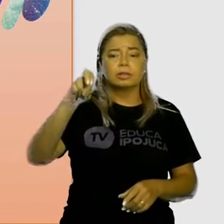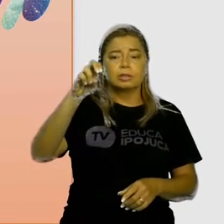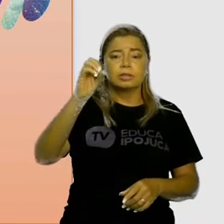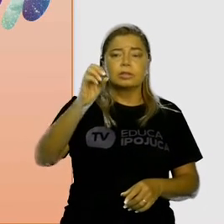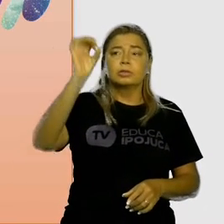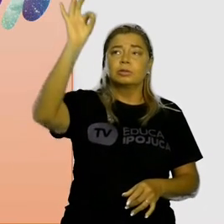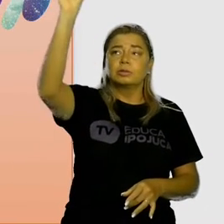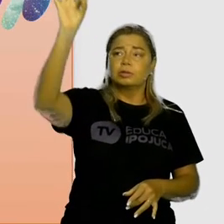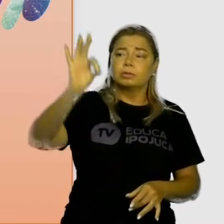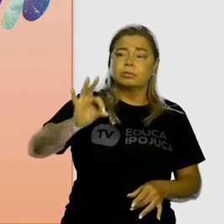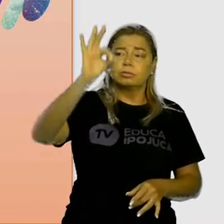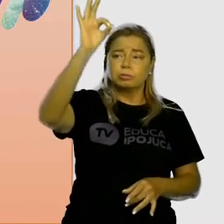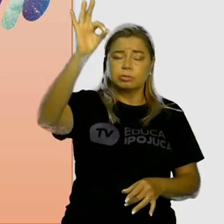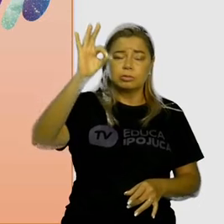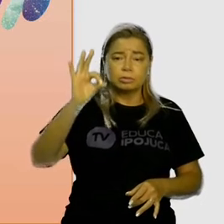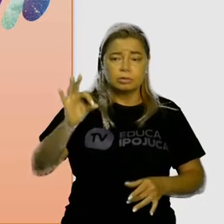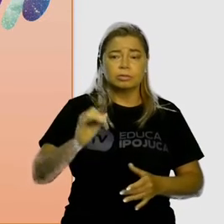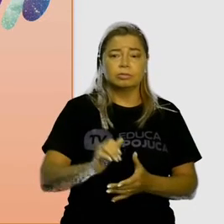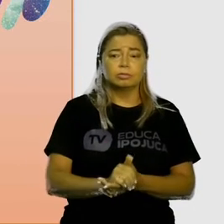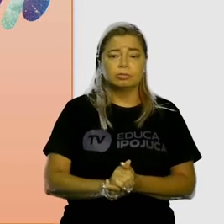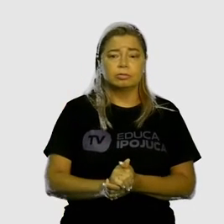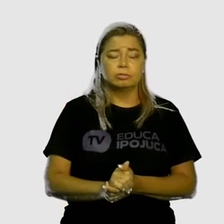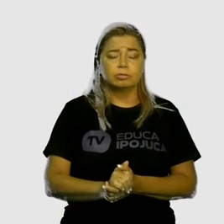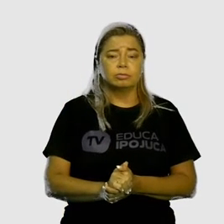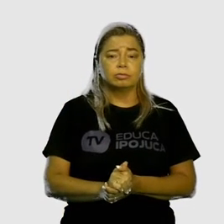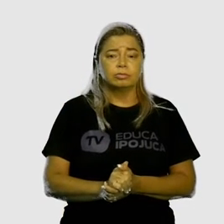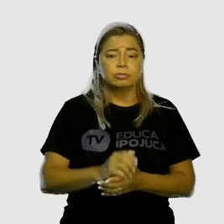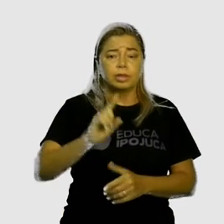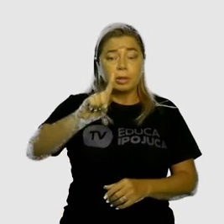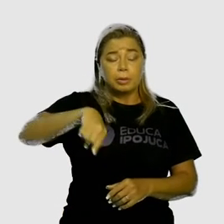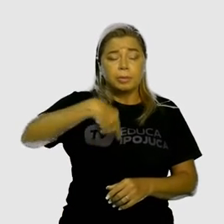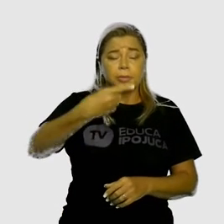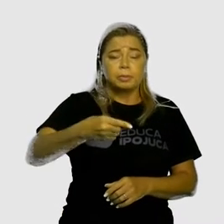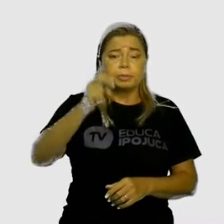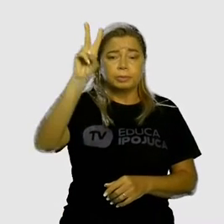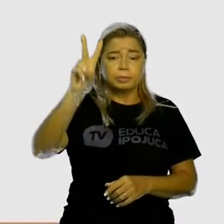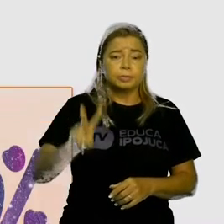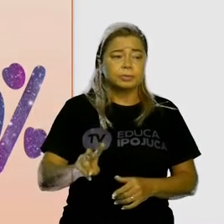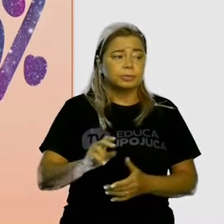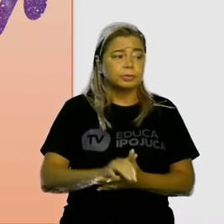50% daquele total, tá bom? Próximo valores.